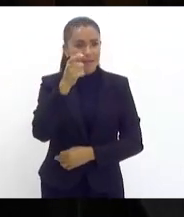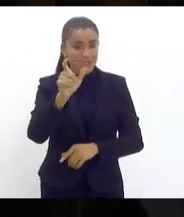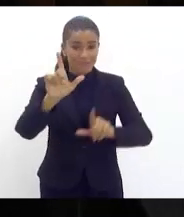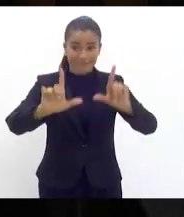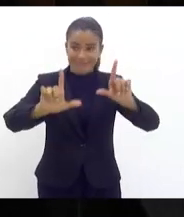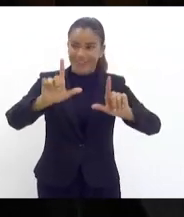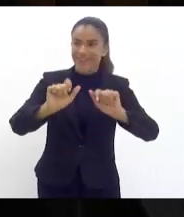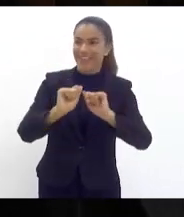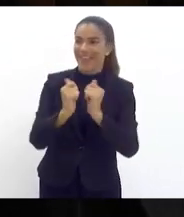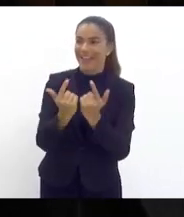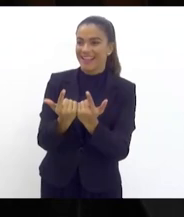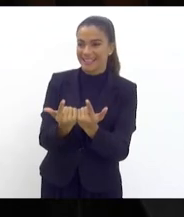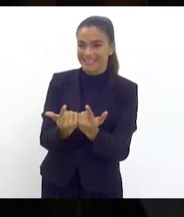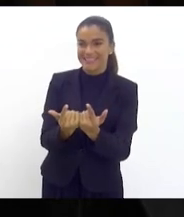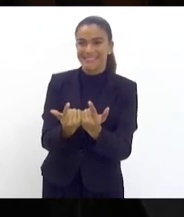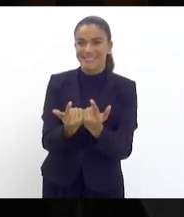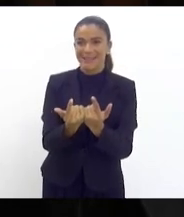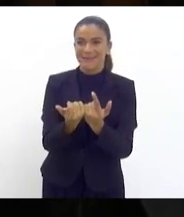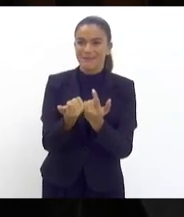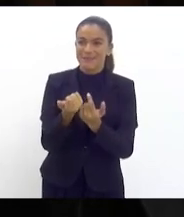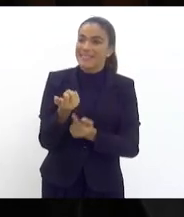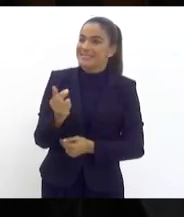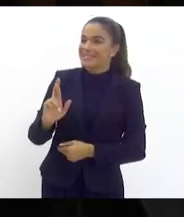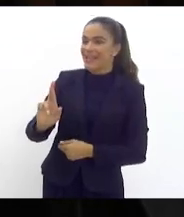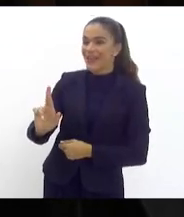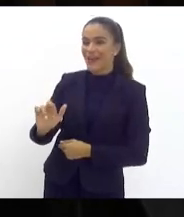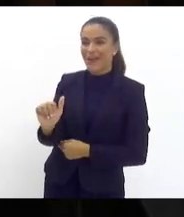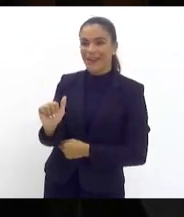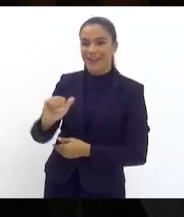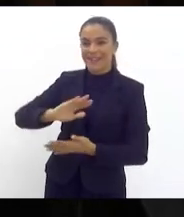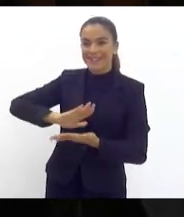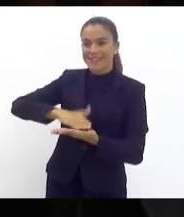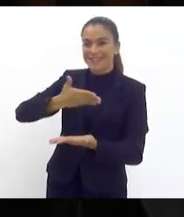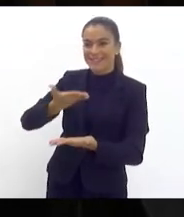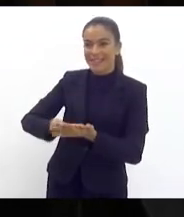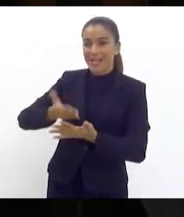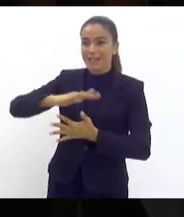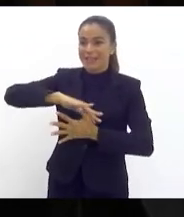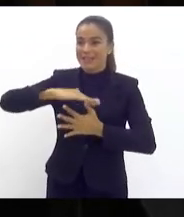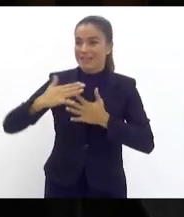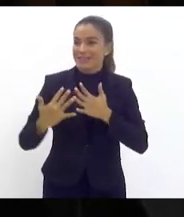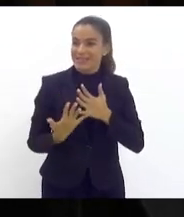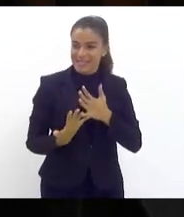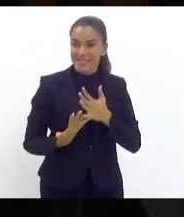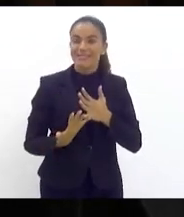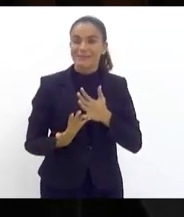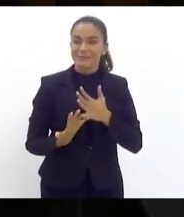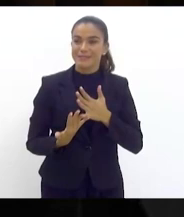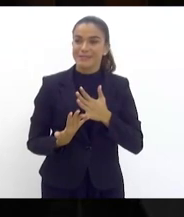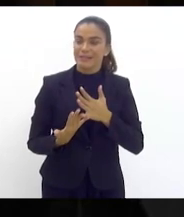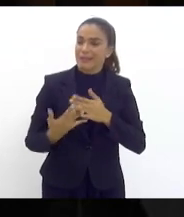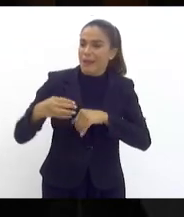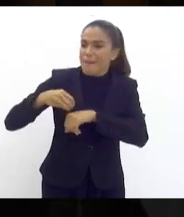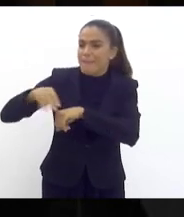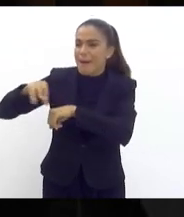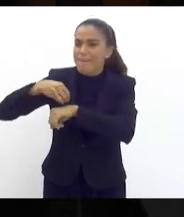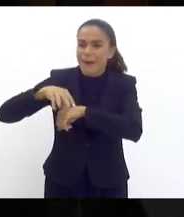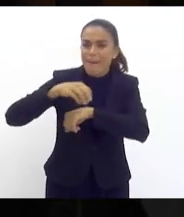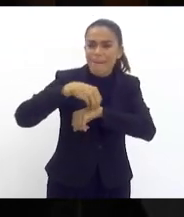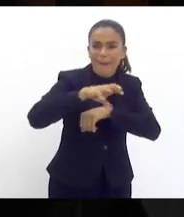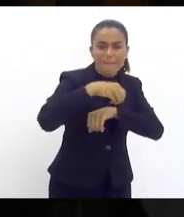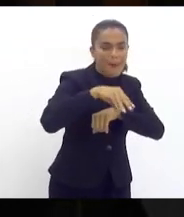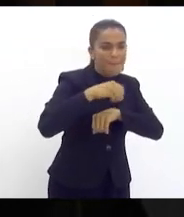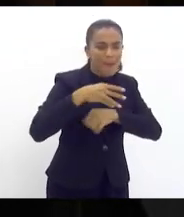TV Alerj, senhora intérprete da língua de Libras, que leva a nossa